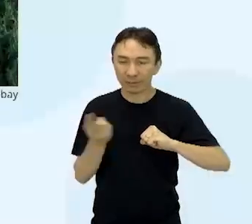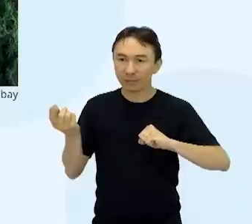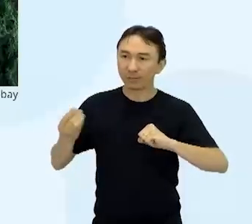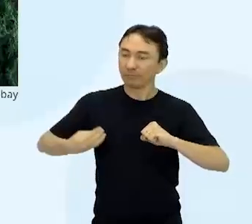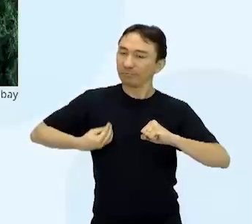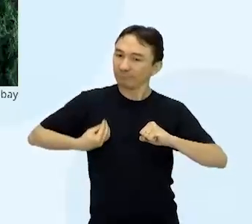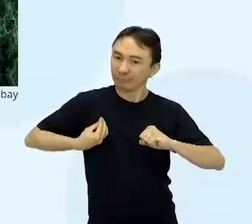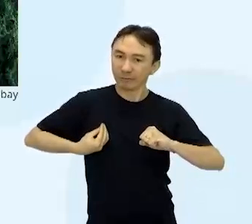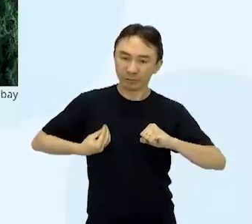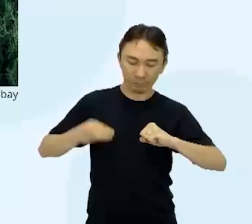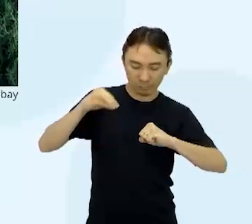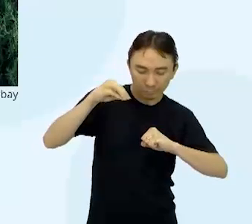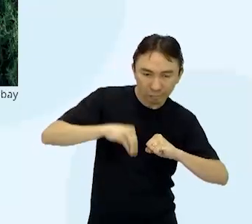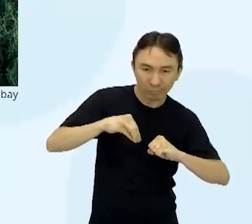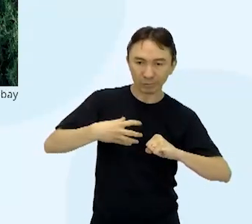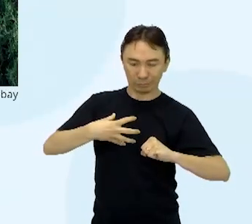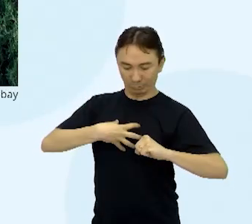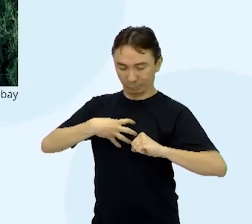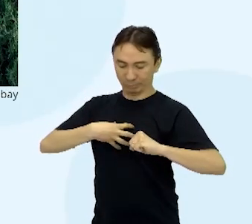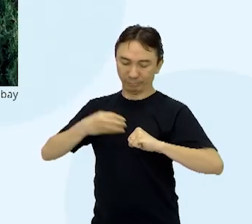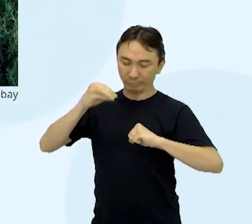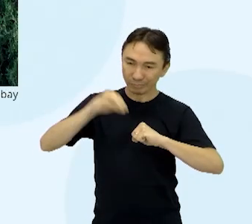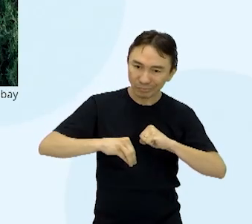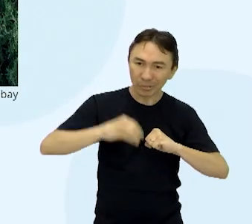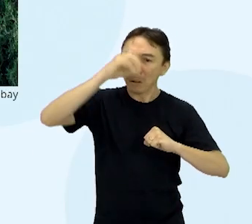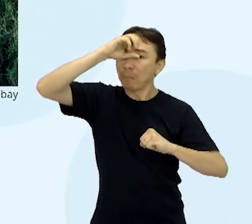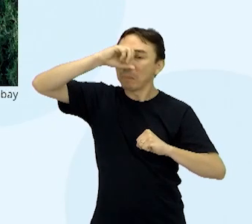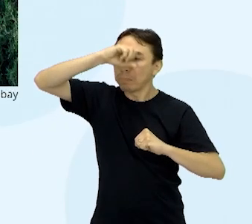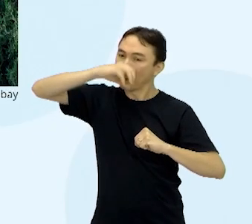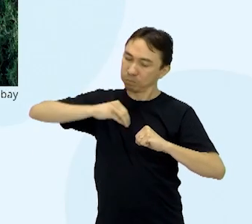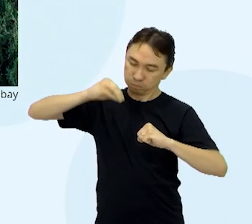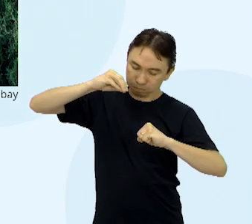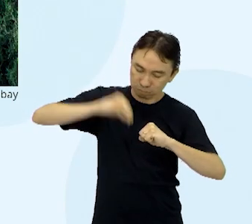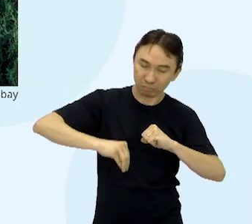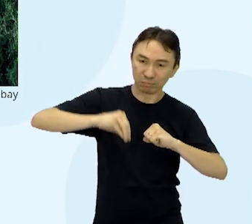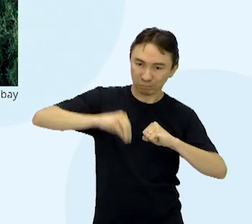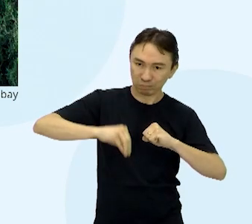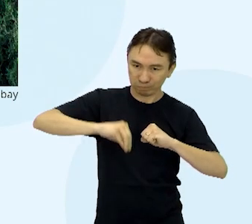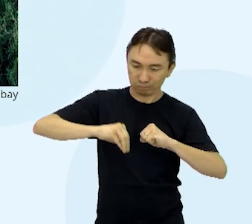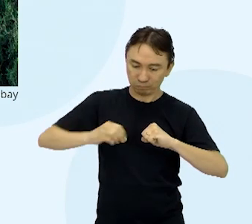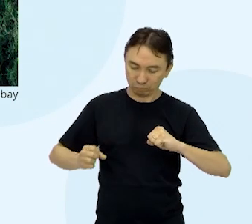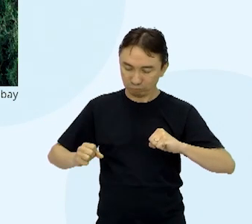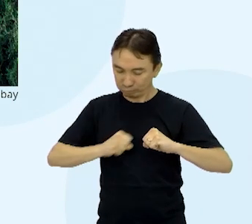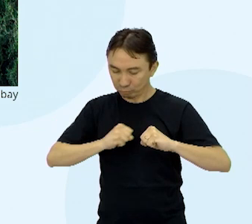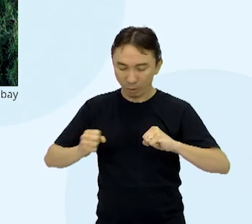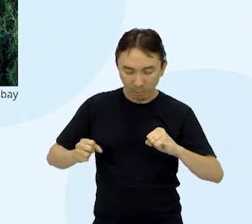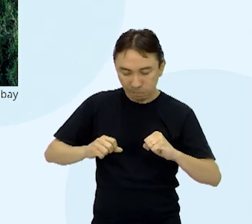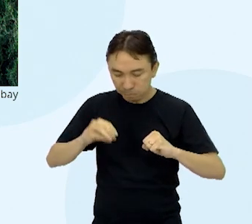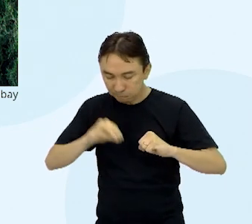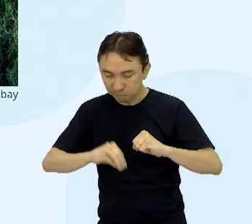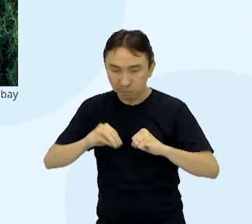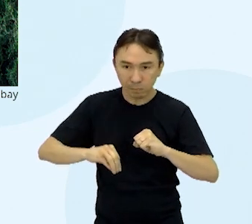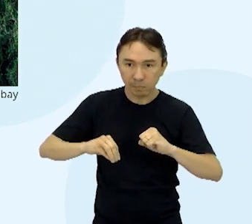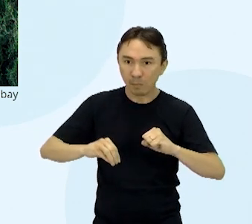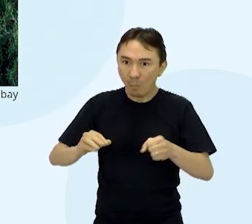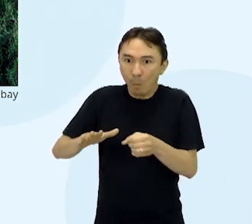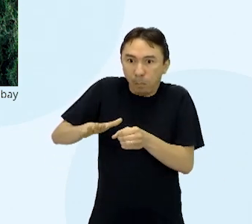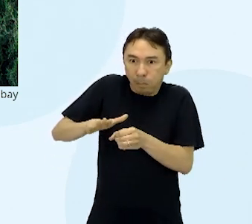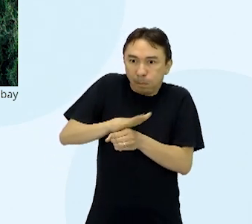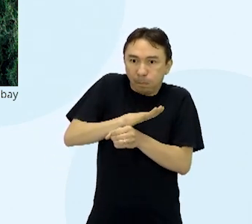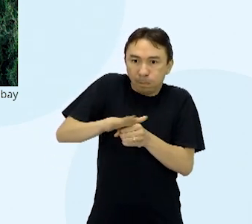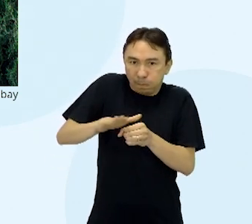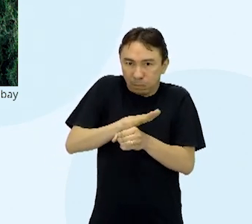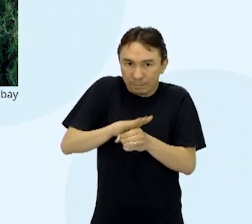aprendizados, sentimentos. Então essa mochila, essa nossa bagagem, ela vai ficando cada vez mais cheinha, né? E aí,